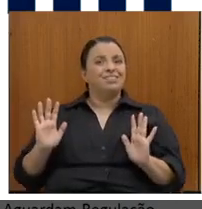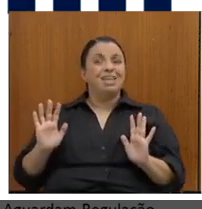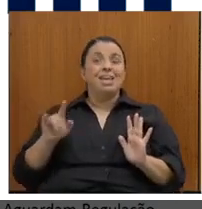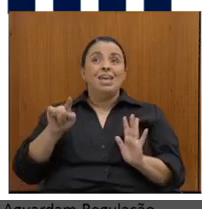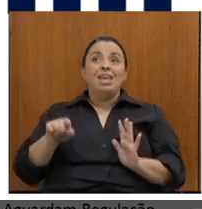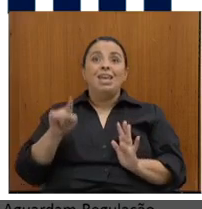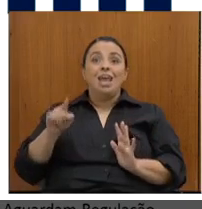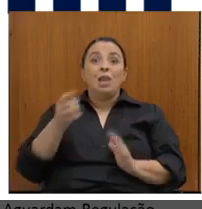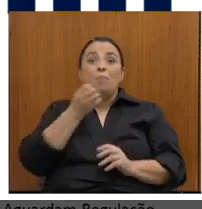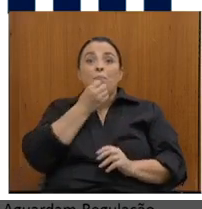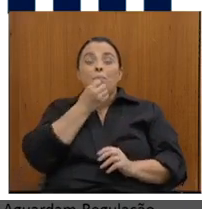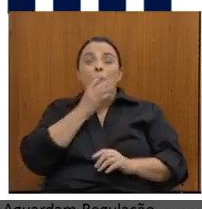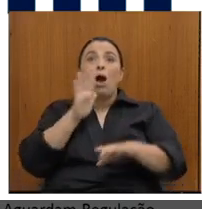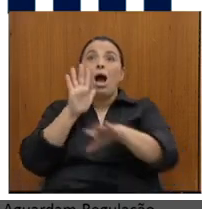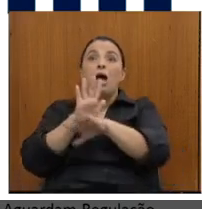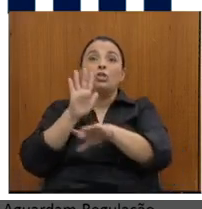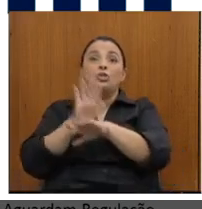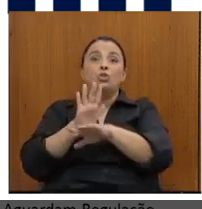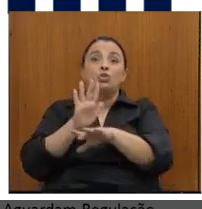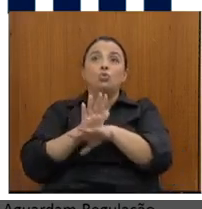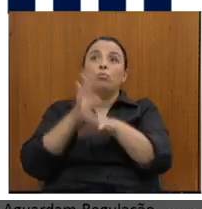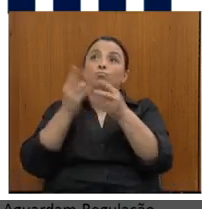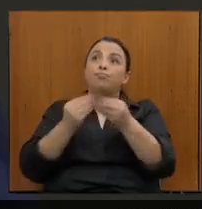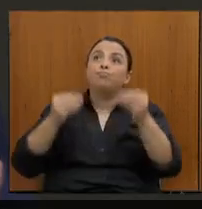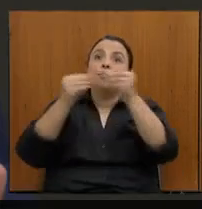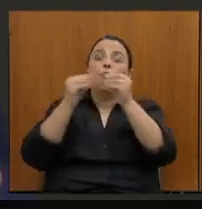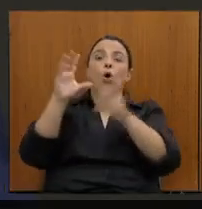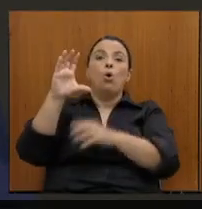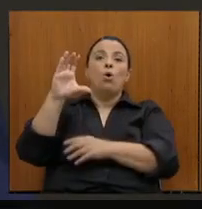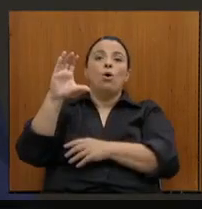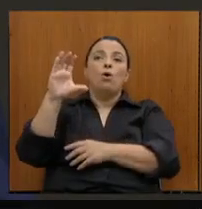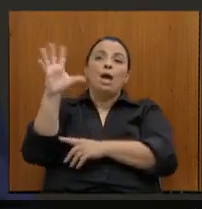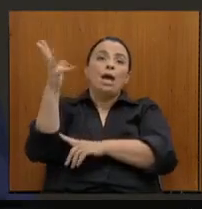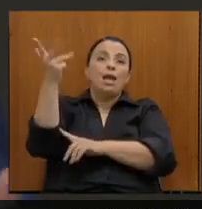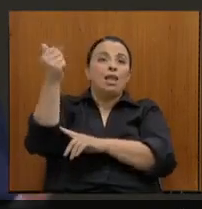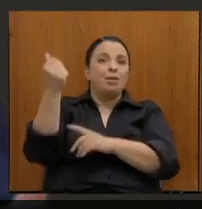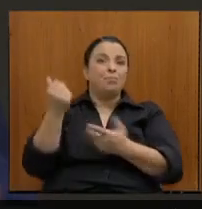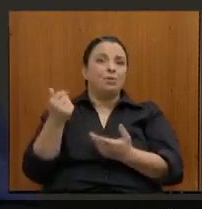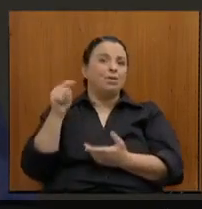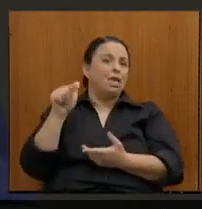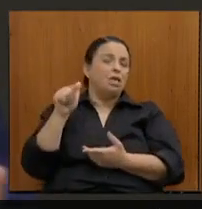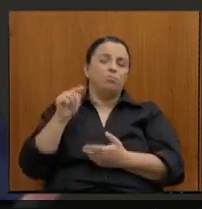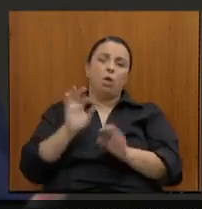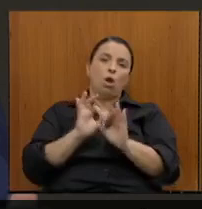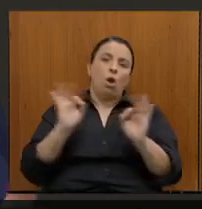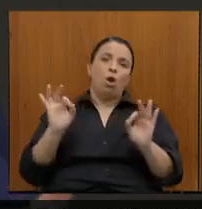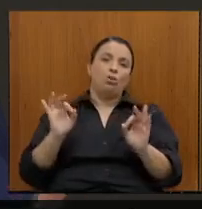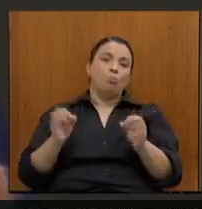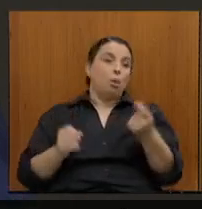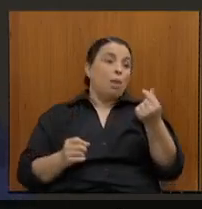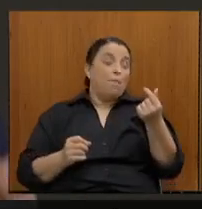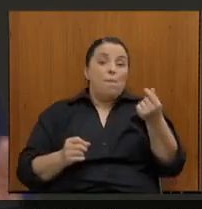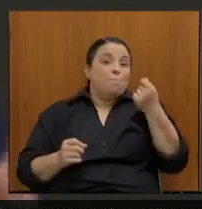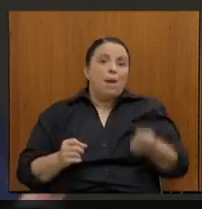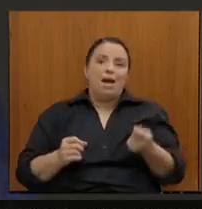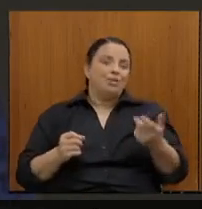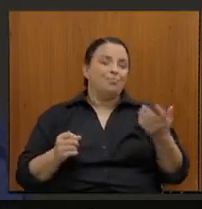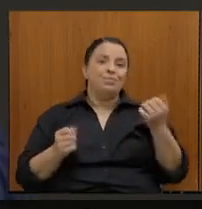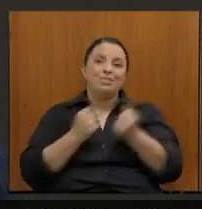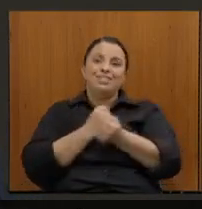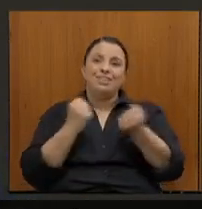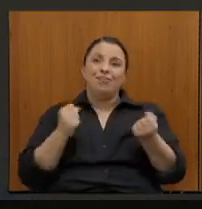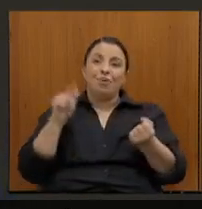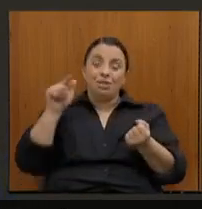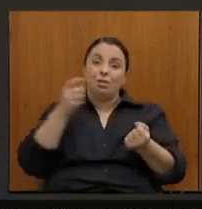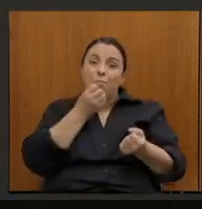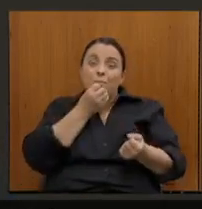climático que ele tem isso é impagável é tem gente que diz que a gente devia é ter um esse valor de